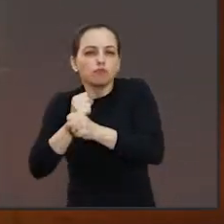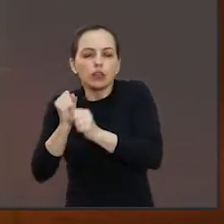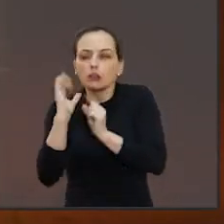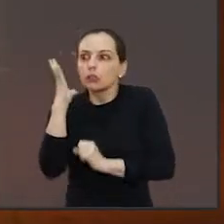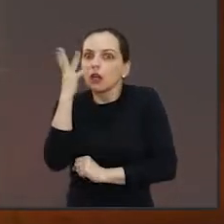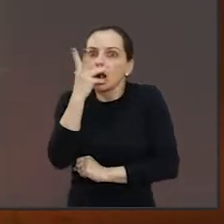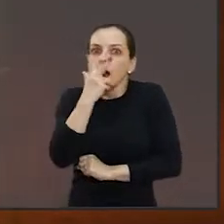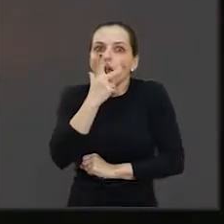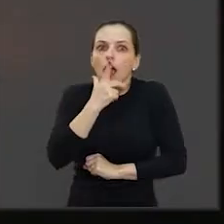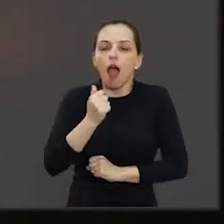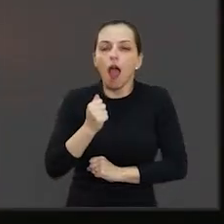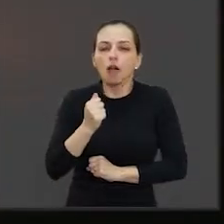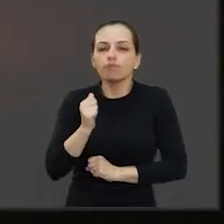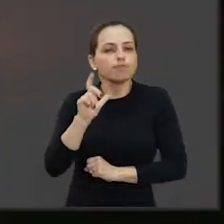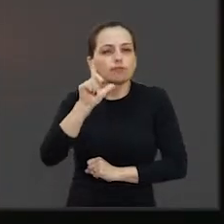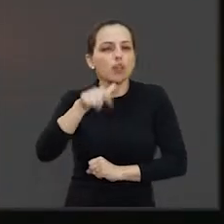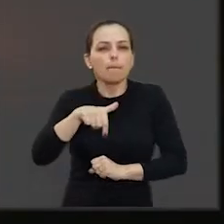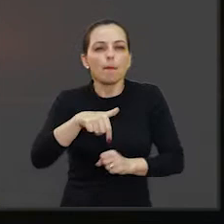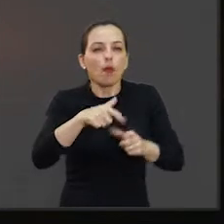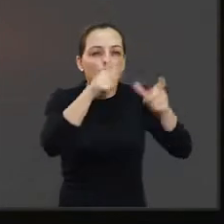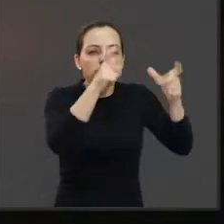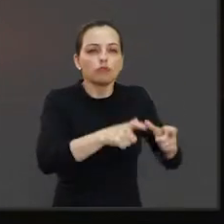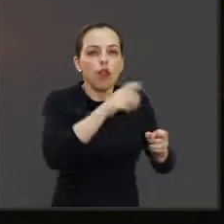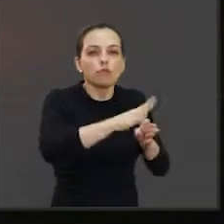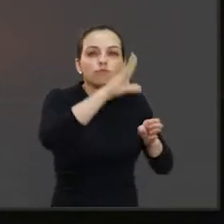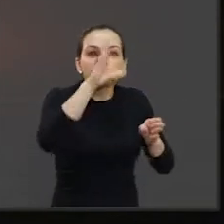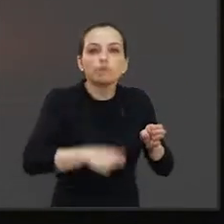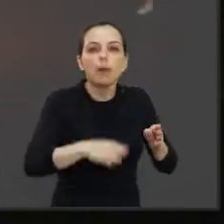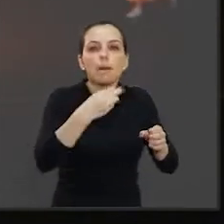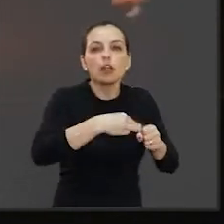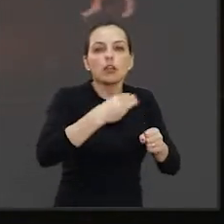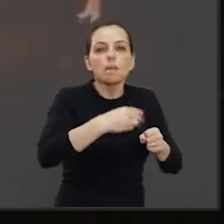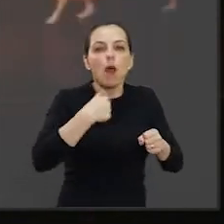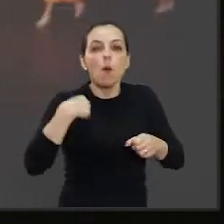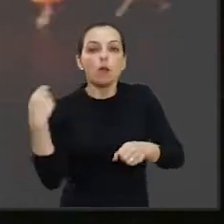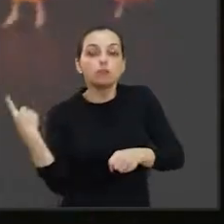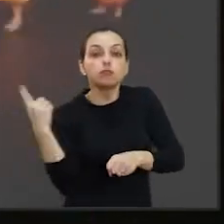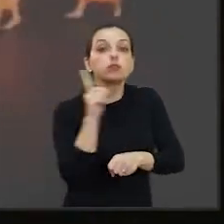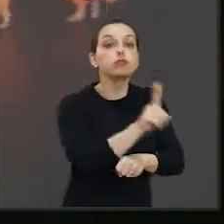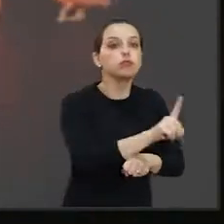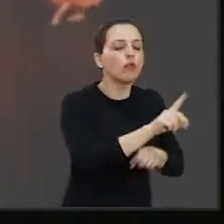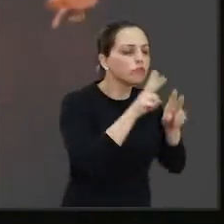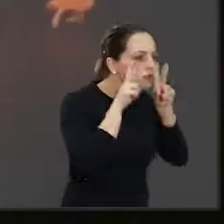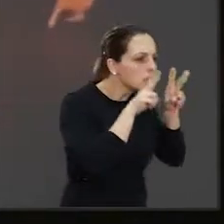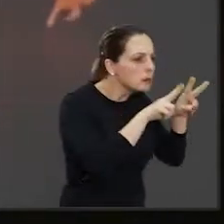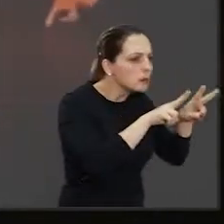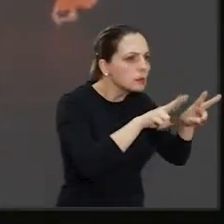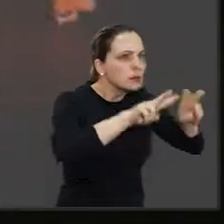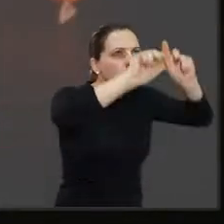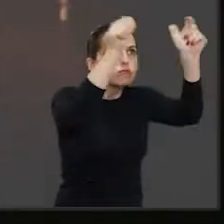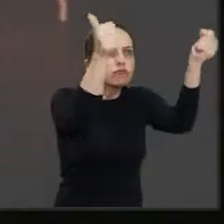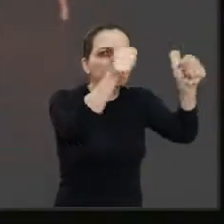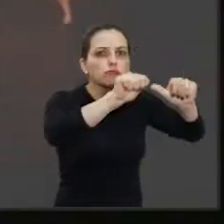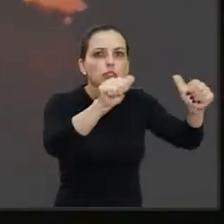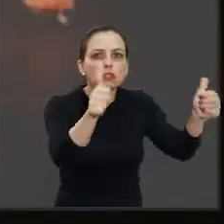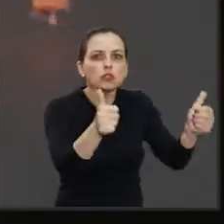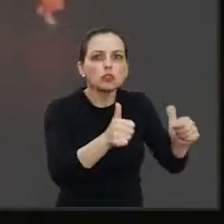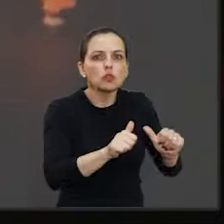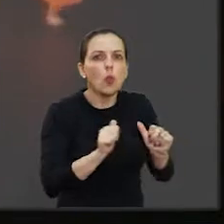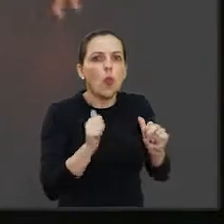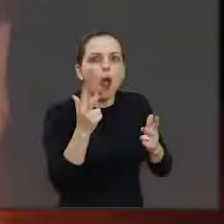que coisa linda, as 4 estações do ano. Aí eu saí dali, eu vi a mesma coisa na Câmara